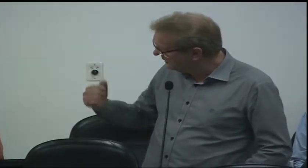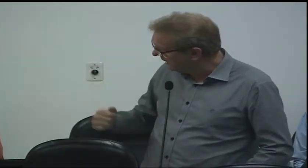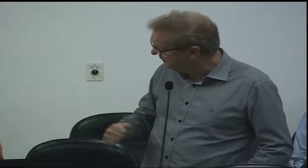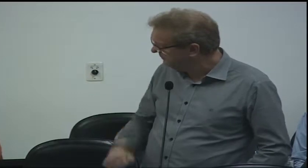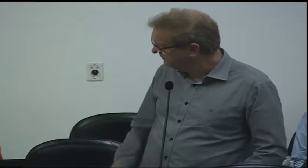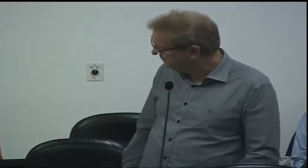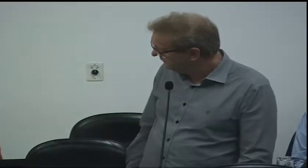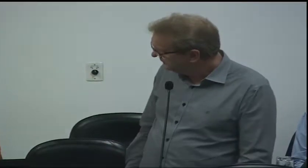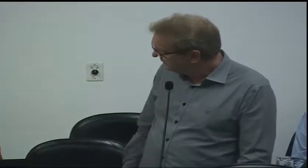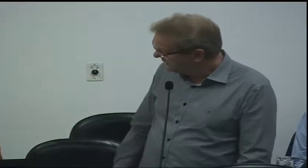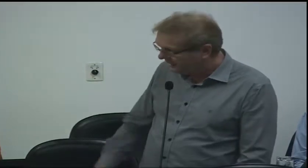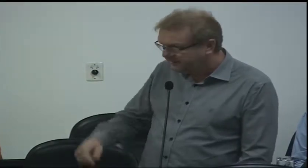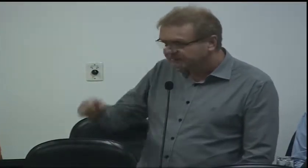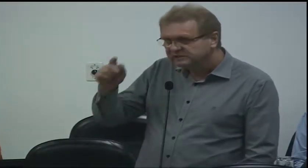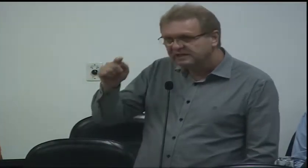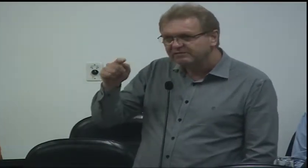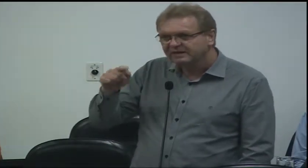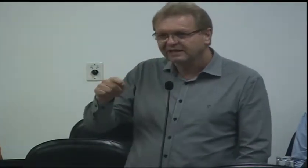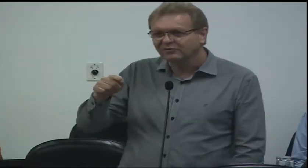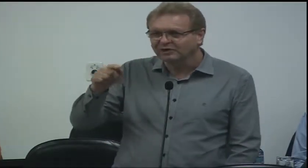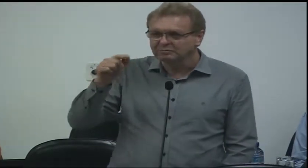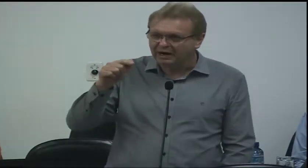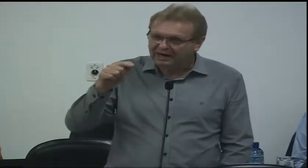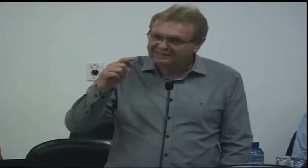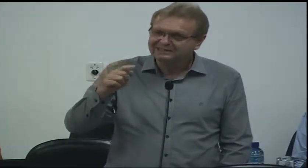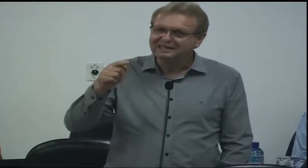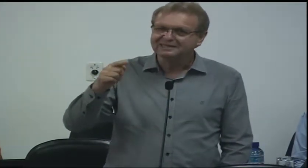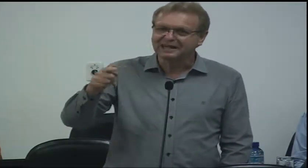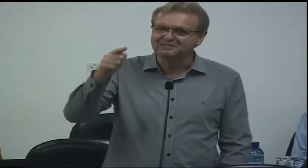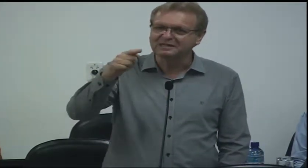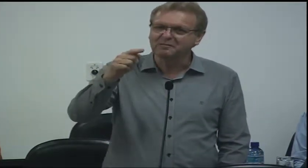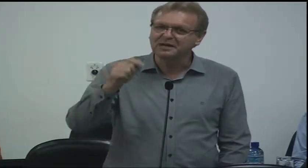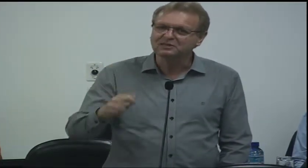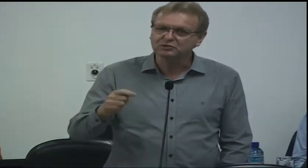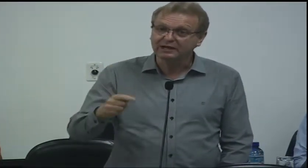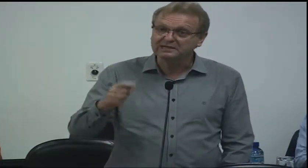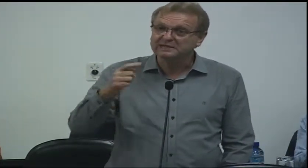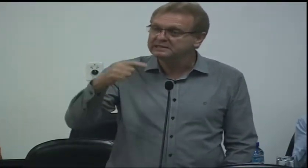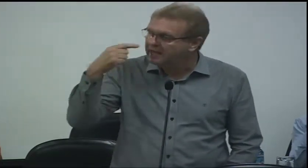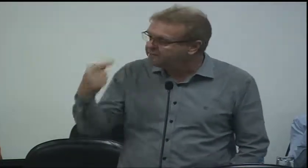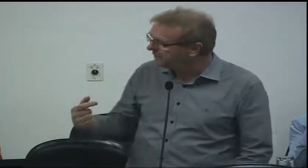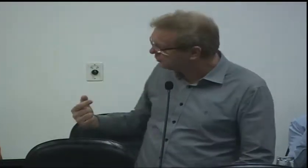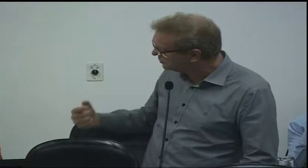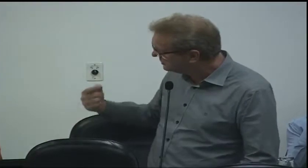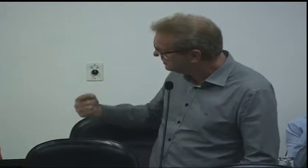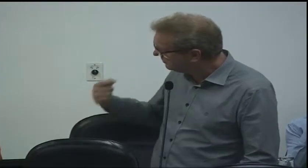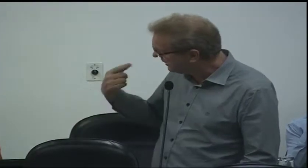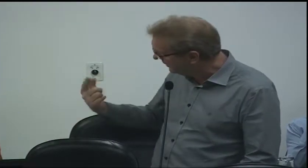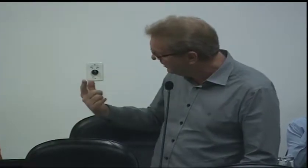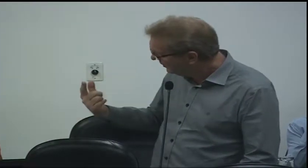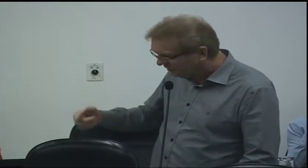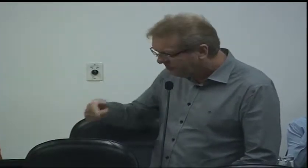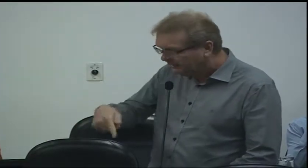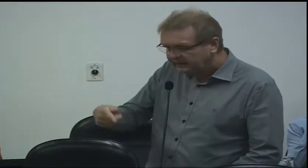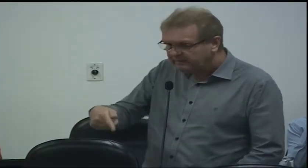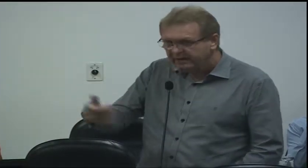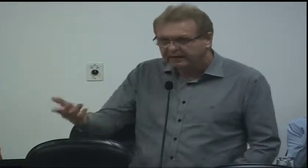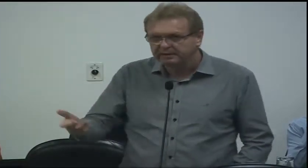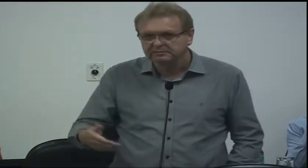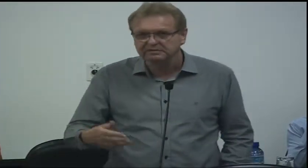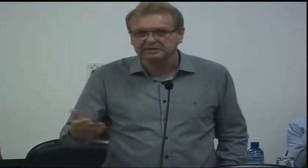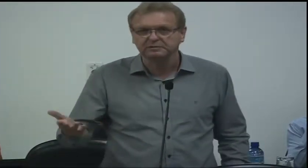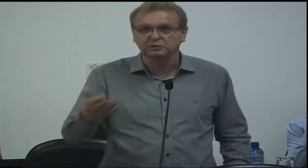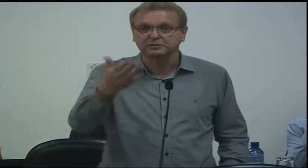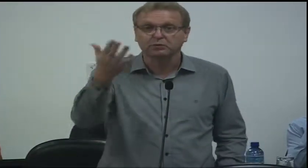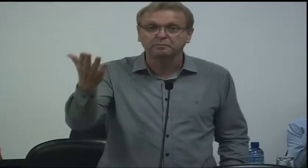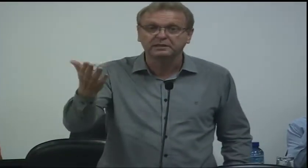uma medalha. E aí você vê que o que mais traz medalha para o Brasil são aqueles que nem patrocínio tem. Nós vemos aqui em Limeira